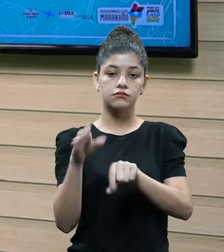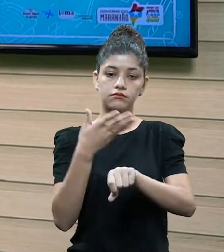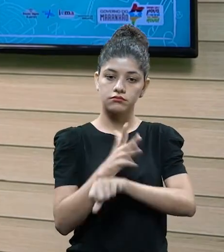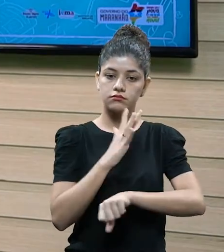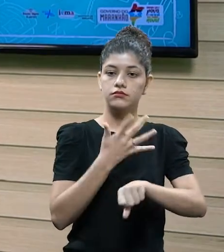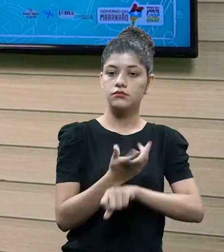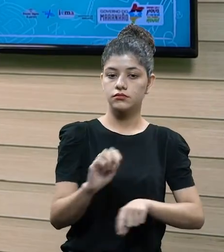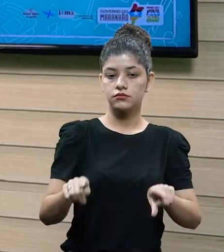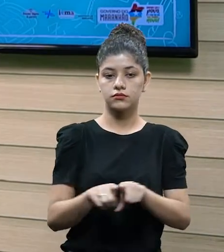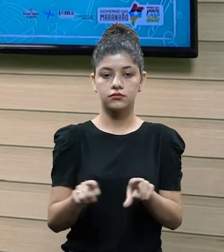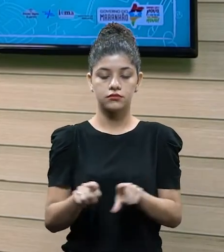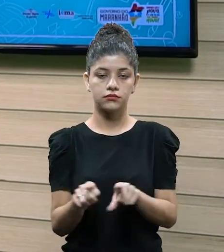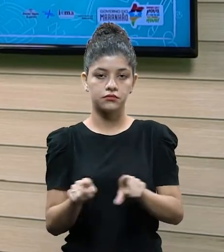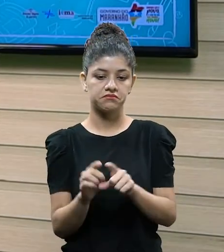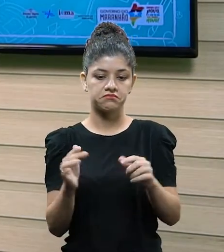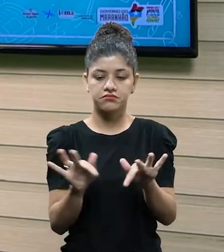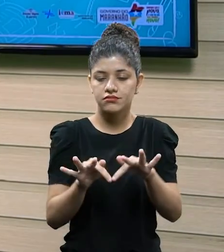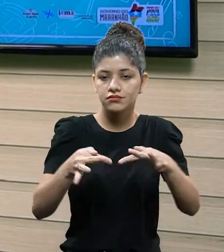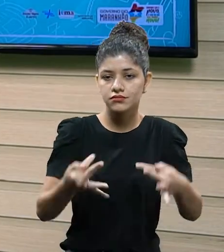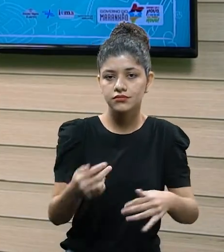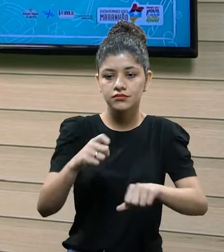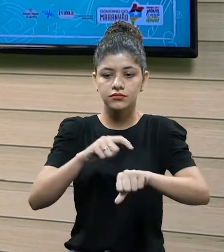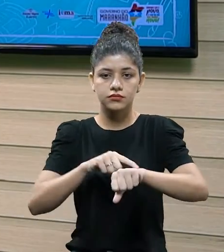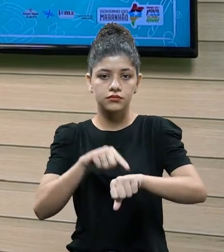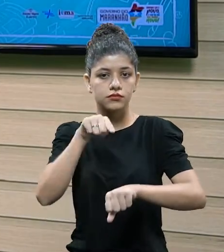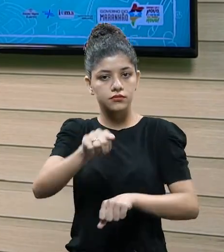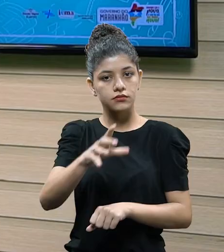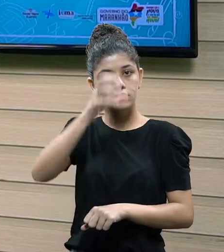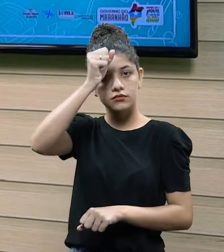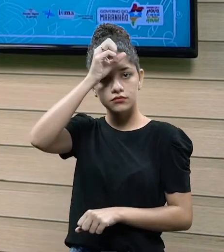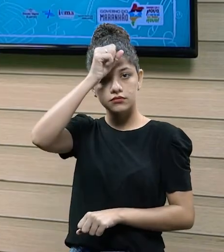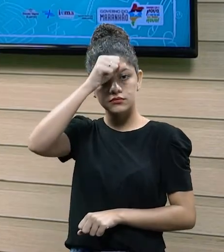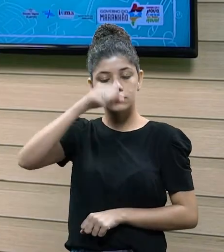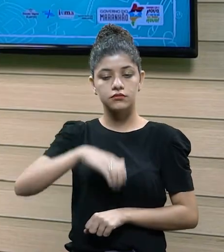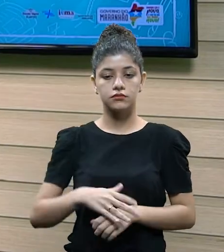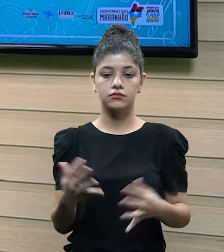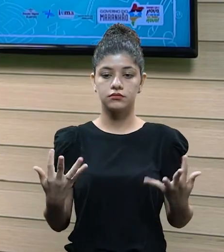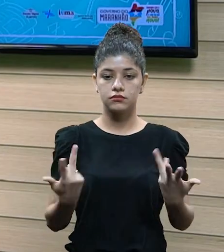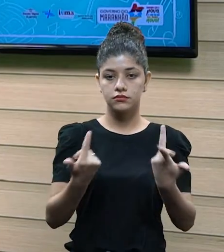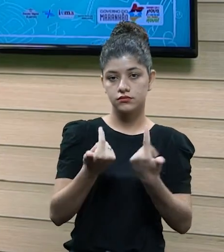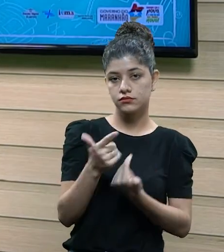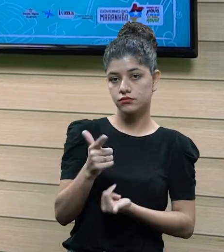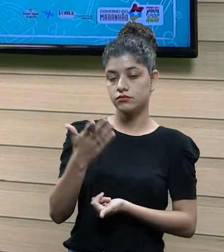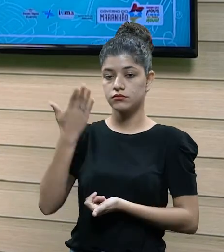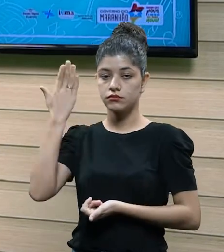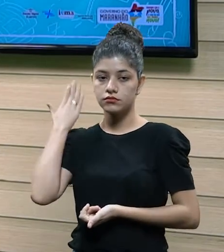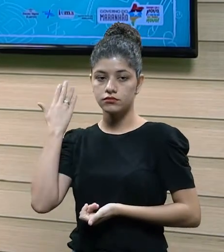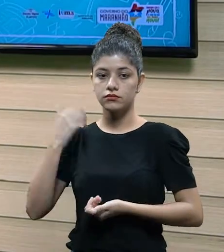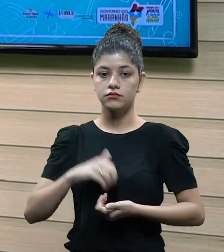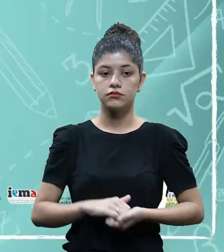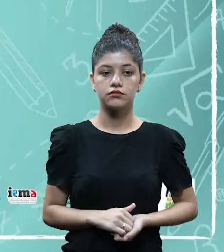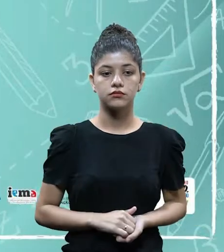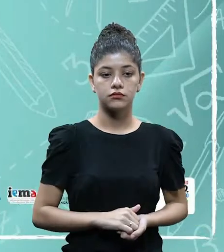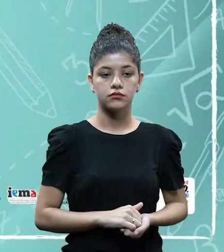através até de práticas mesmo. Coisas ali simples, naquele momento ali que você aprende uma determinada habilidade que você ainda não